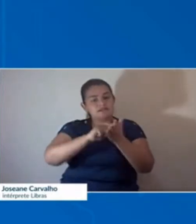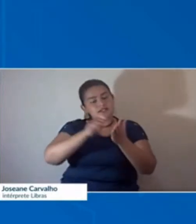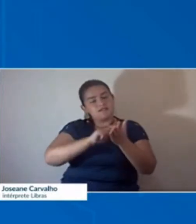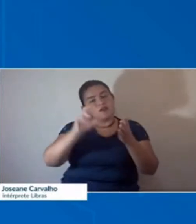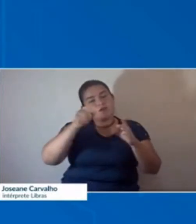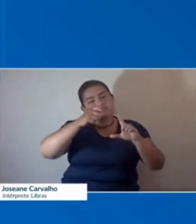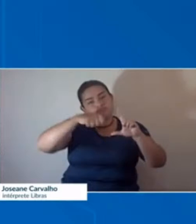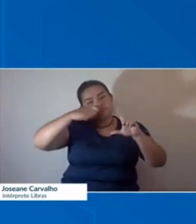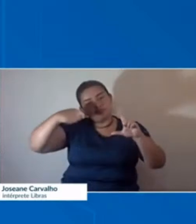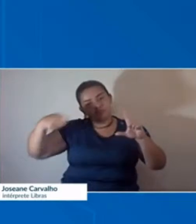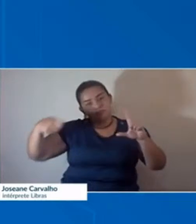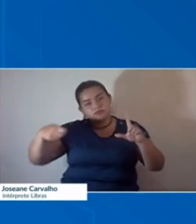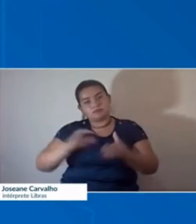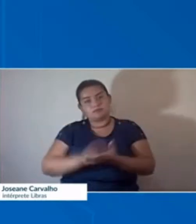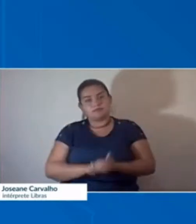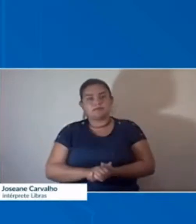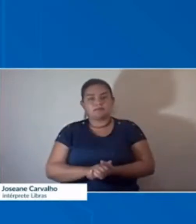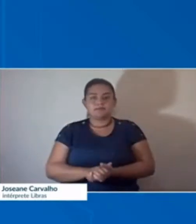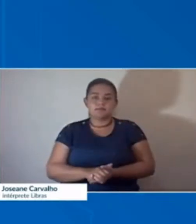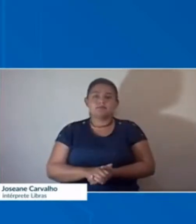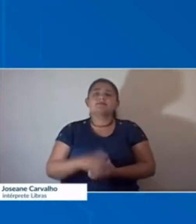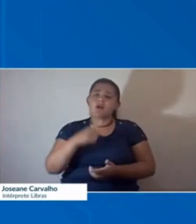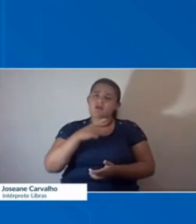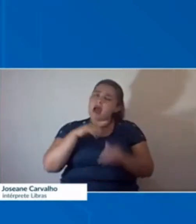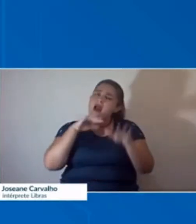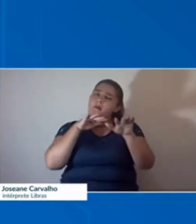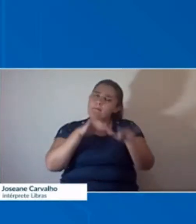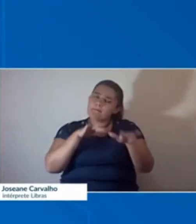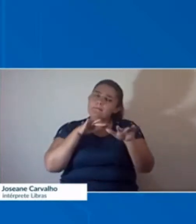aí tem existido um movimento de